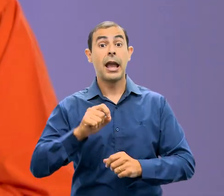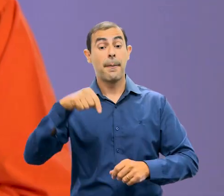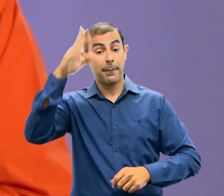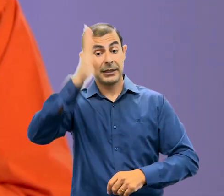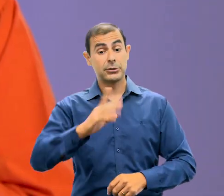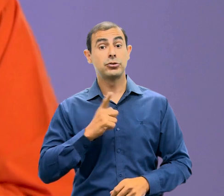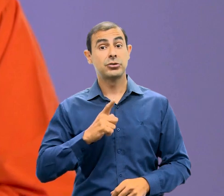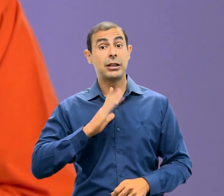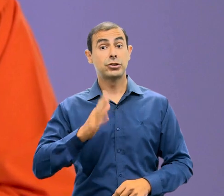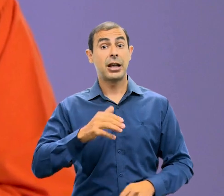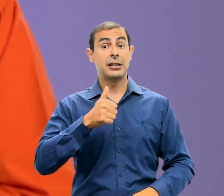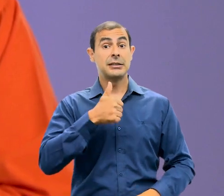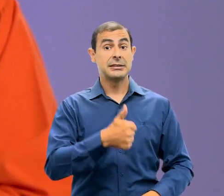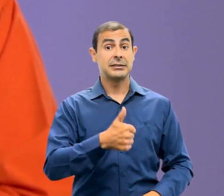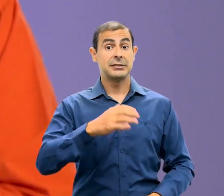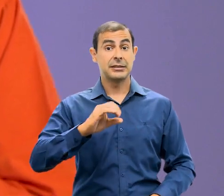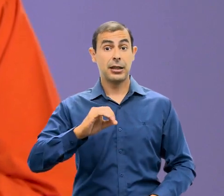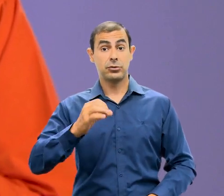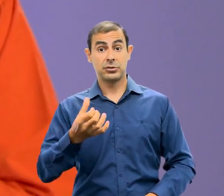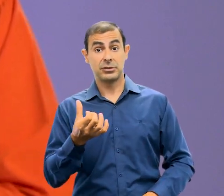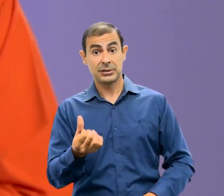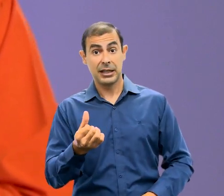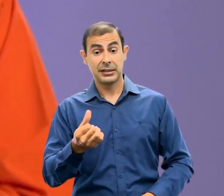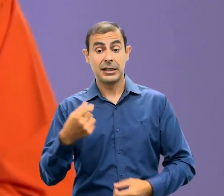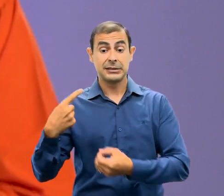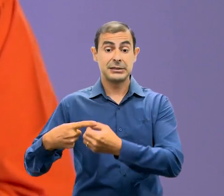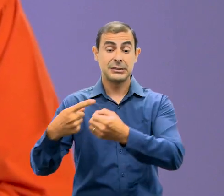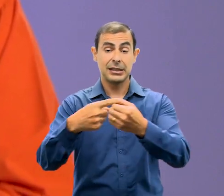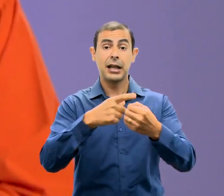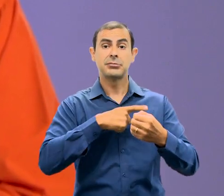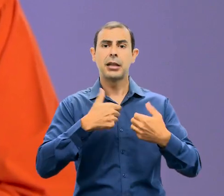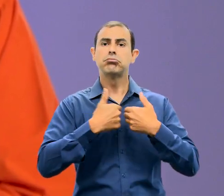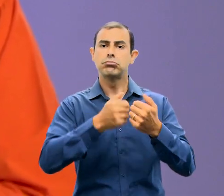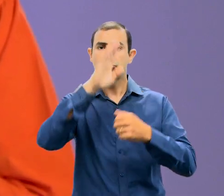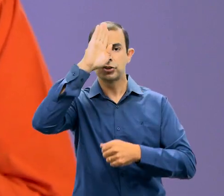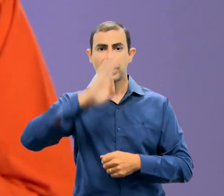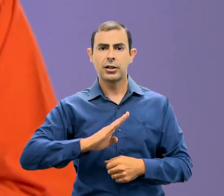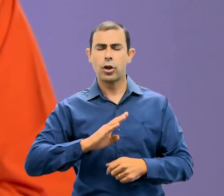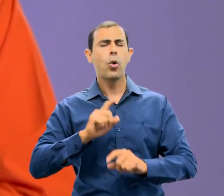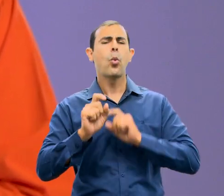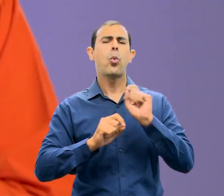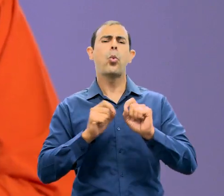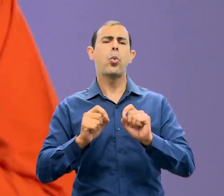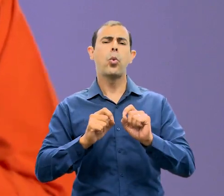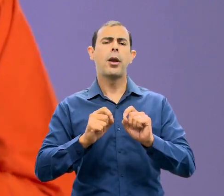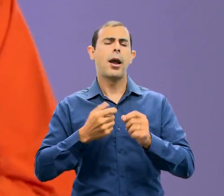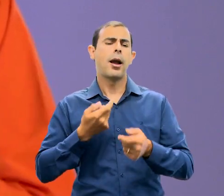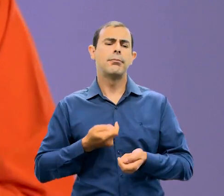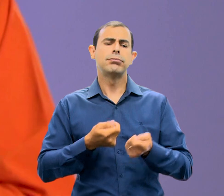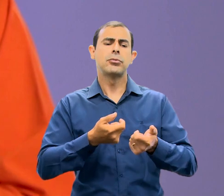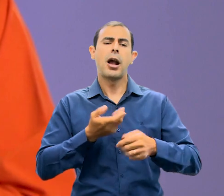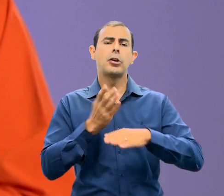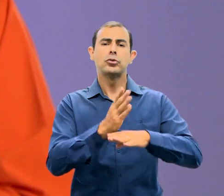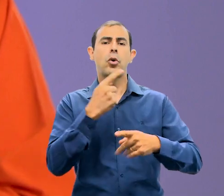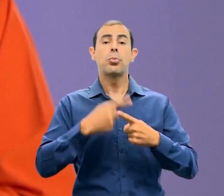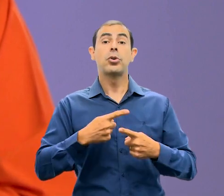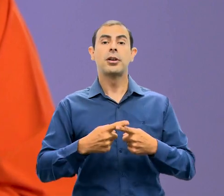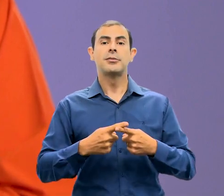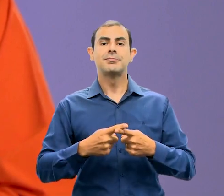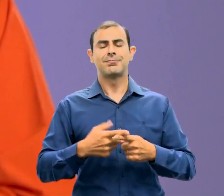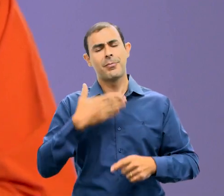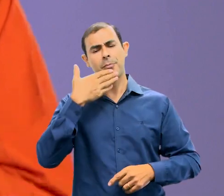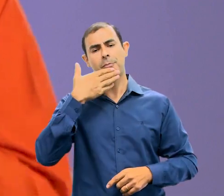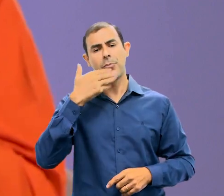já aderiram à tarifa zero, tá? Qual é o benefício da tarifa zero? A tarifa zero melhora a qualidade de